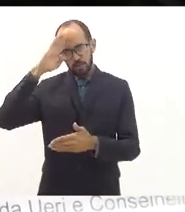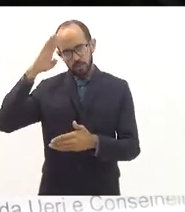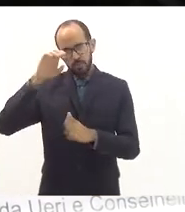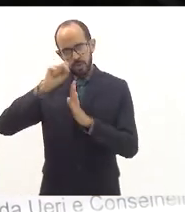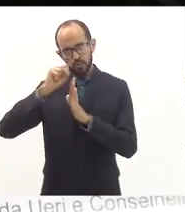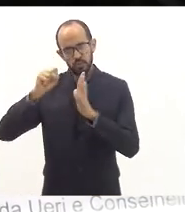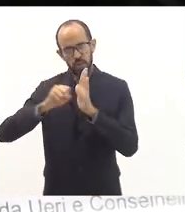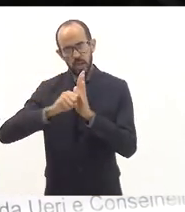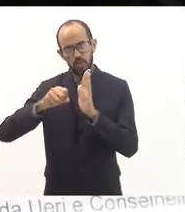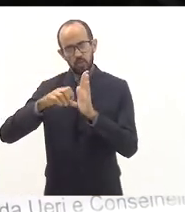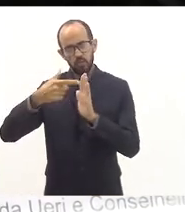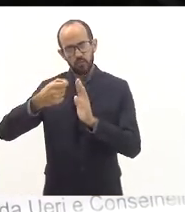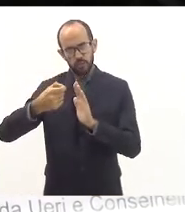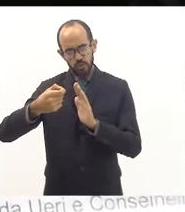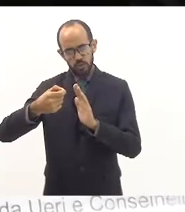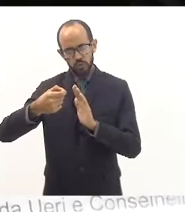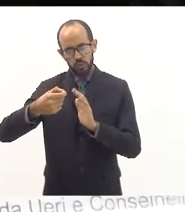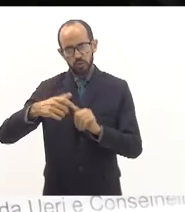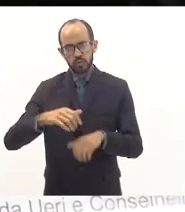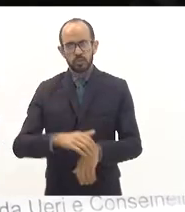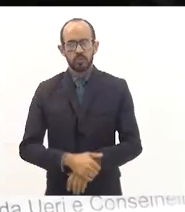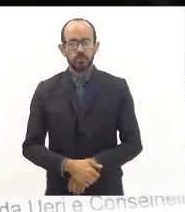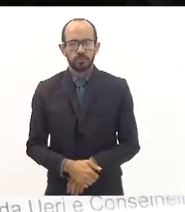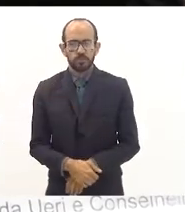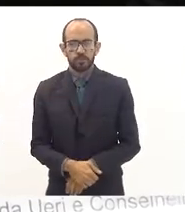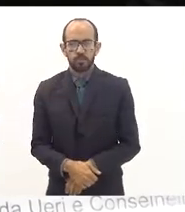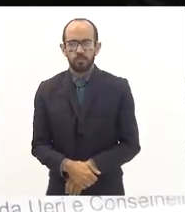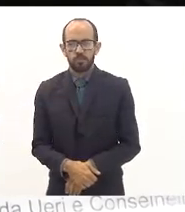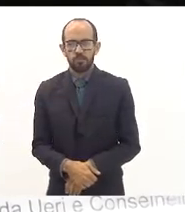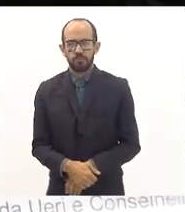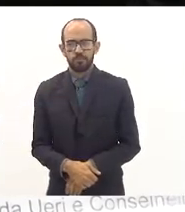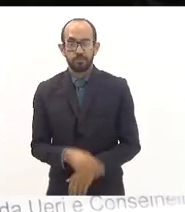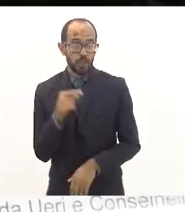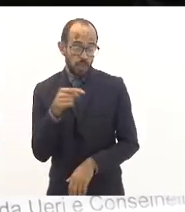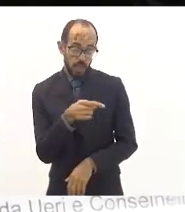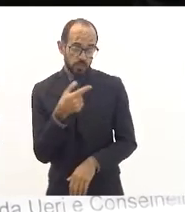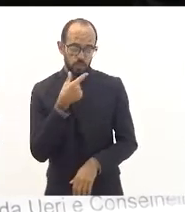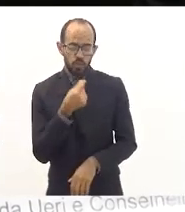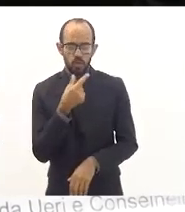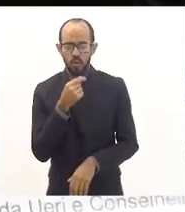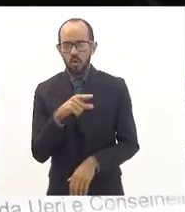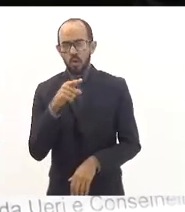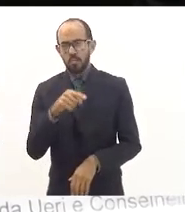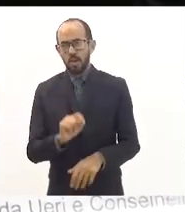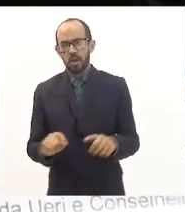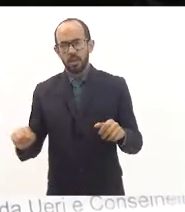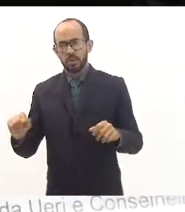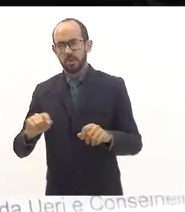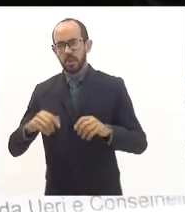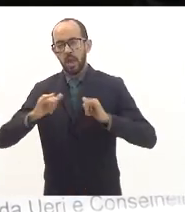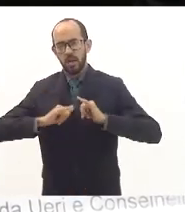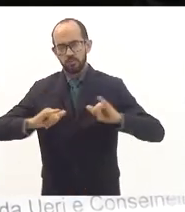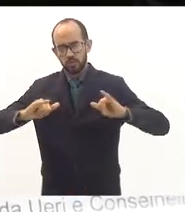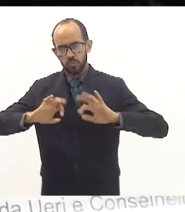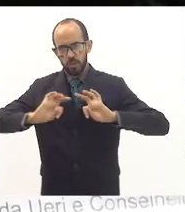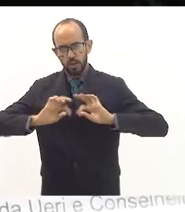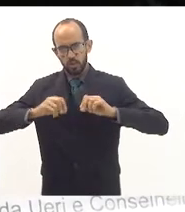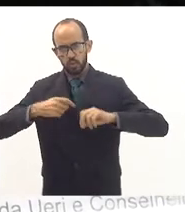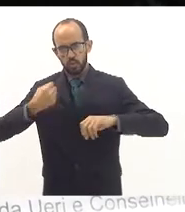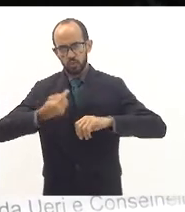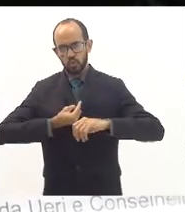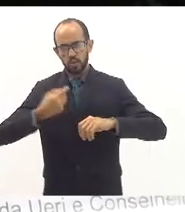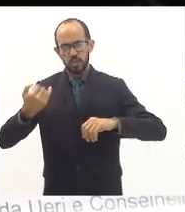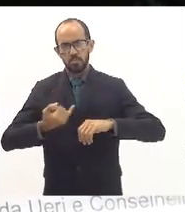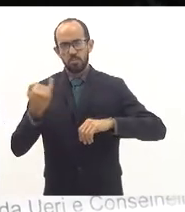a todos os títulos, sem favor nenhum, e esse homem sublinhou para todos nós a